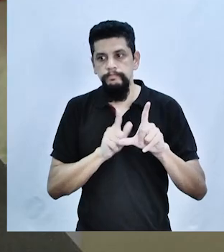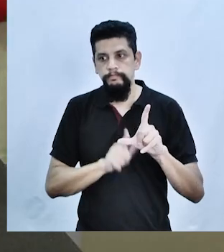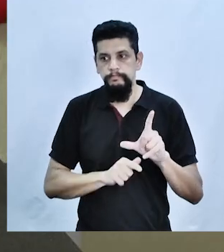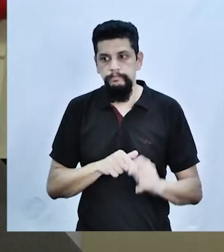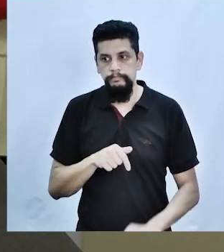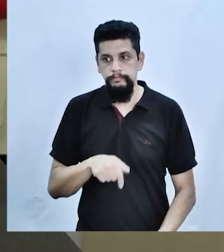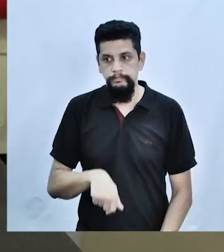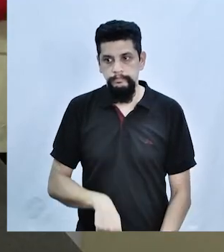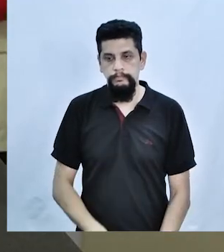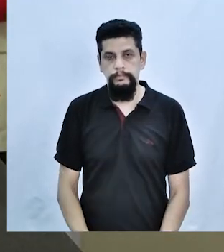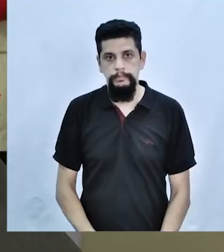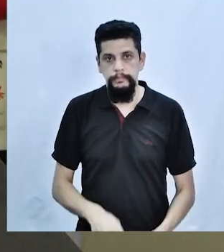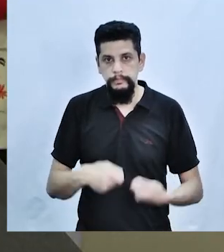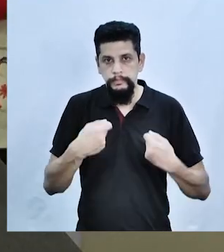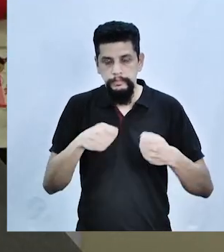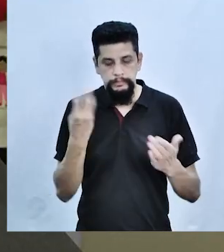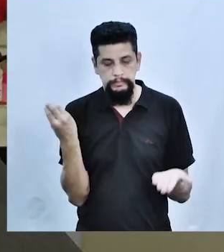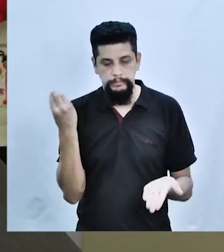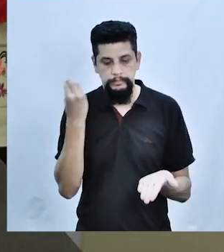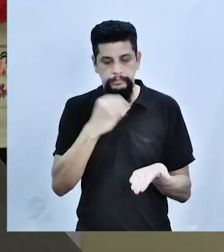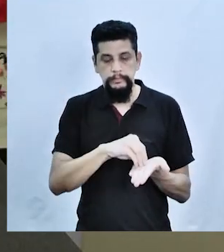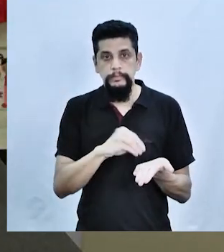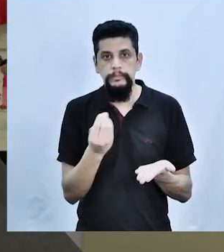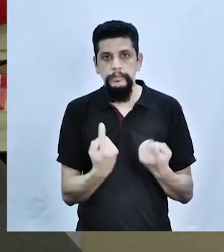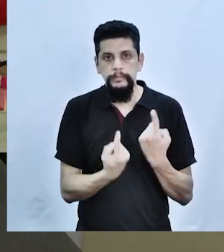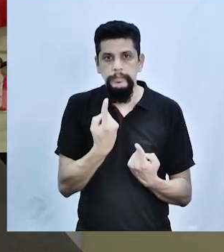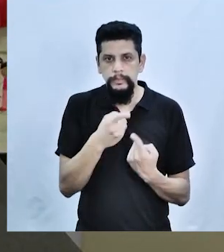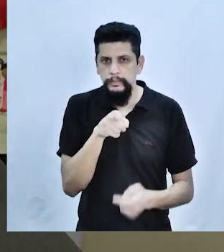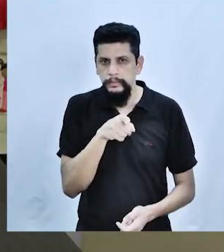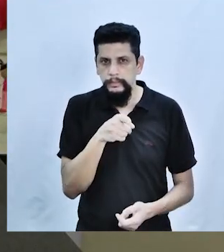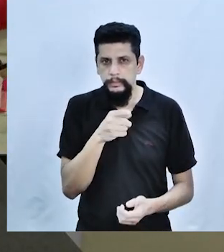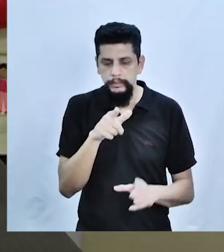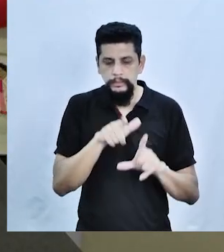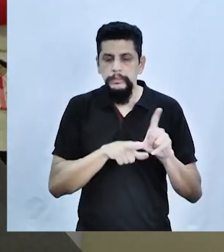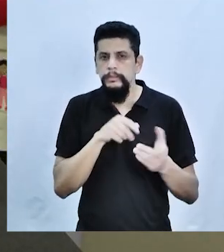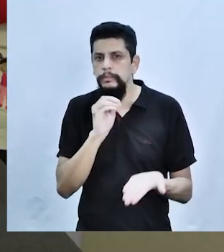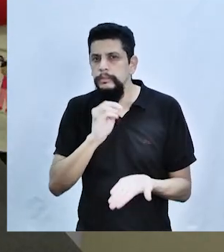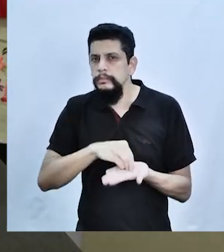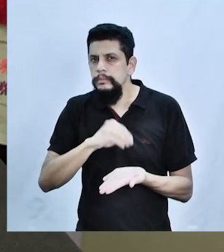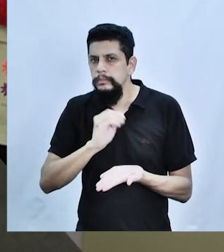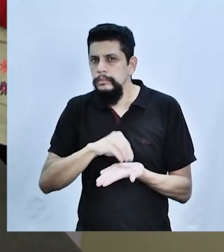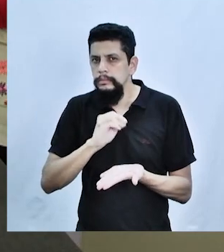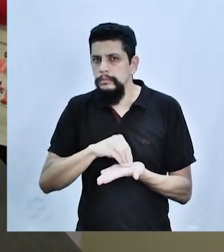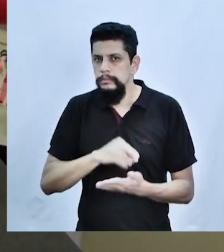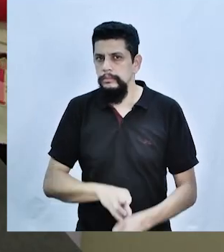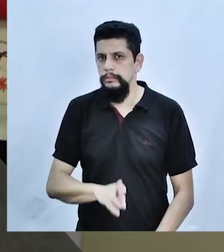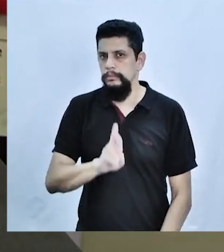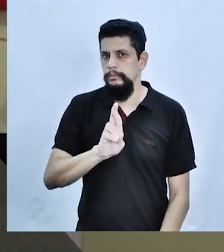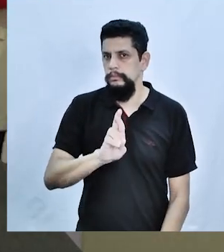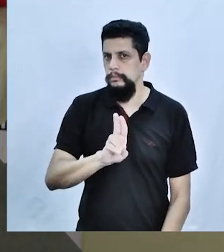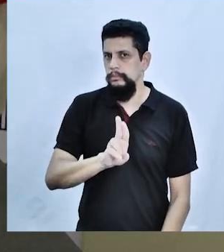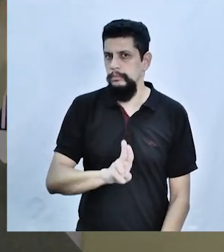uma letra aqui, ó. Nesse traço nós precisamos colocar uma letra. Qual letra vocês acham que está faltando aqui, ó?